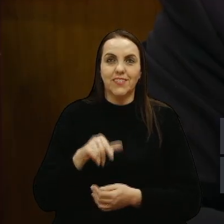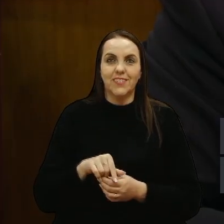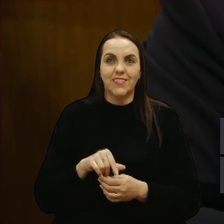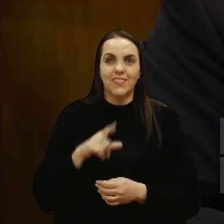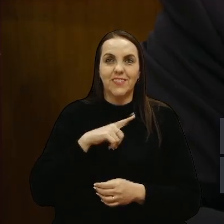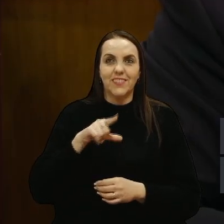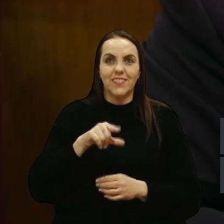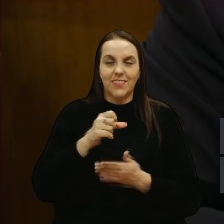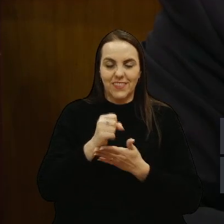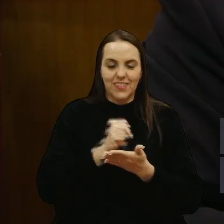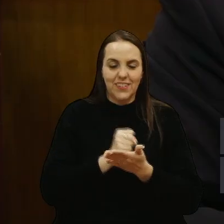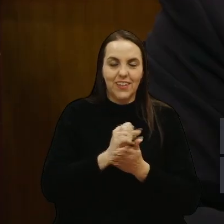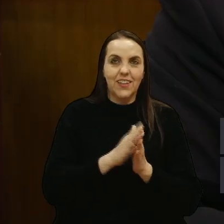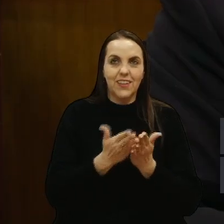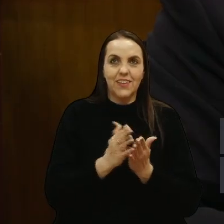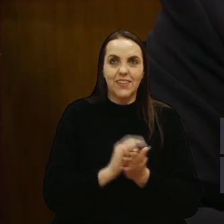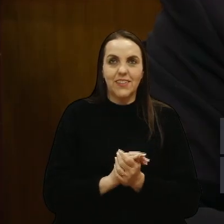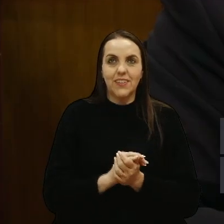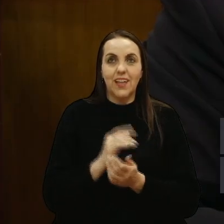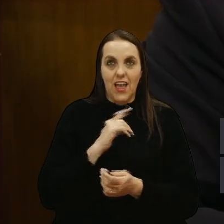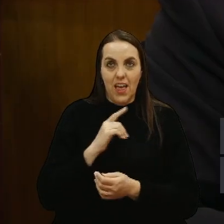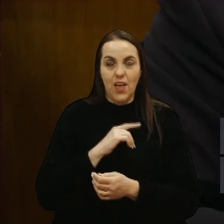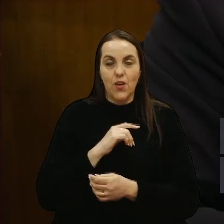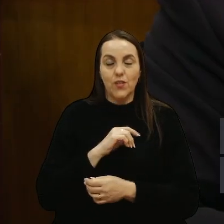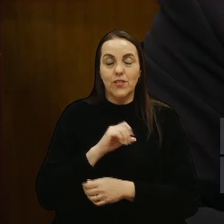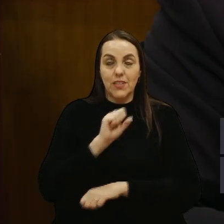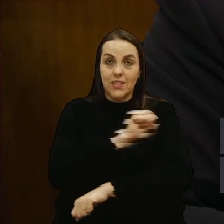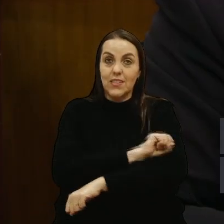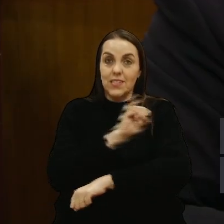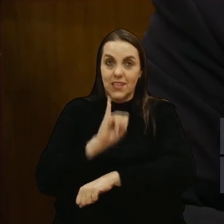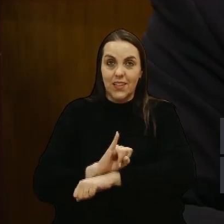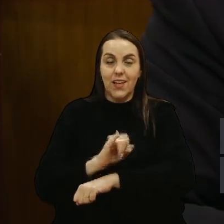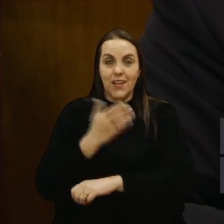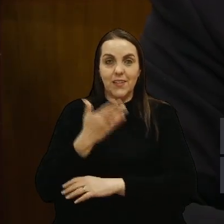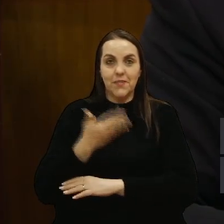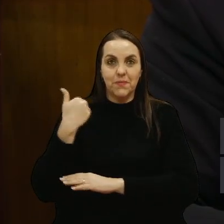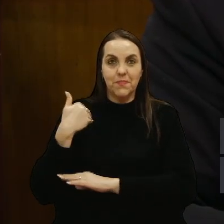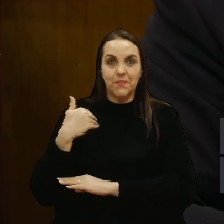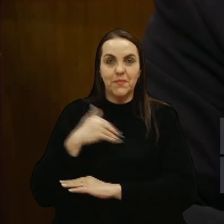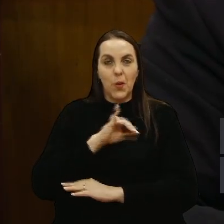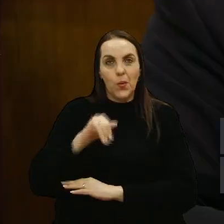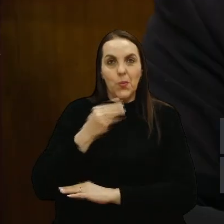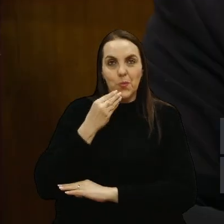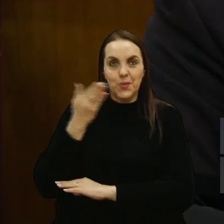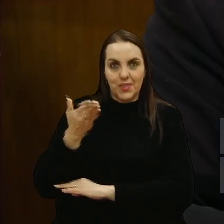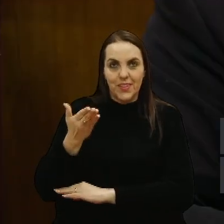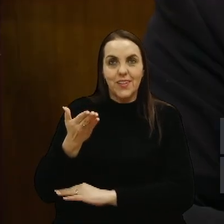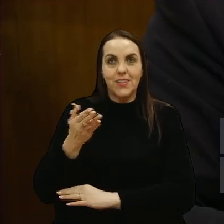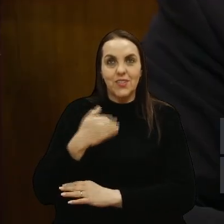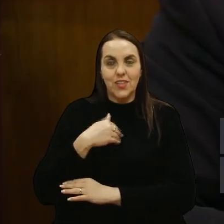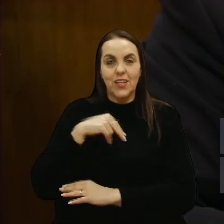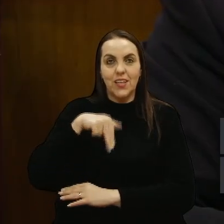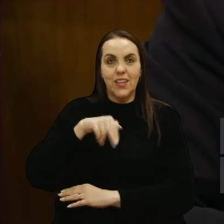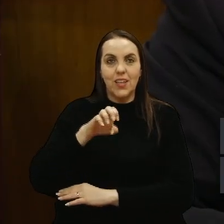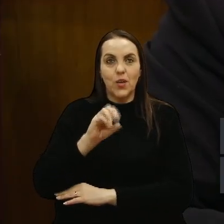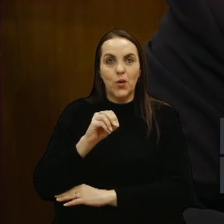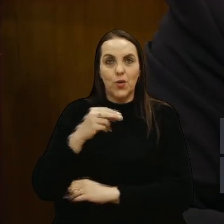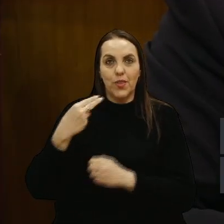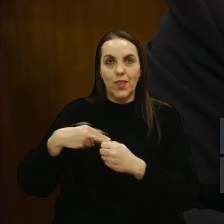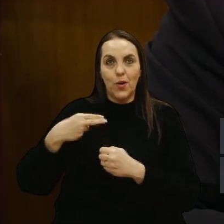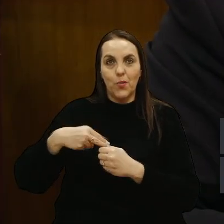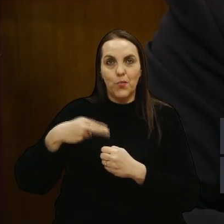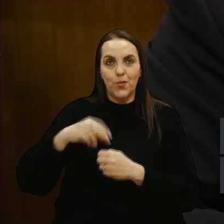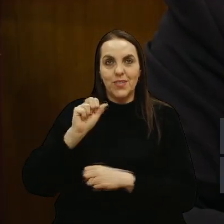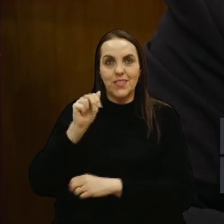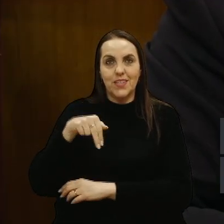carteira de trabalho. Eu fui cotista do Senai Mecatrônica, e na época quem me oportunizou foi a Neobus São Marino, que até então era uma